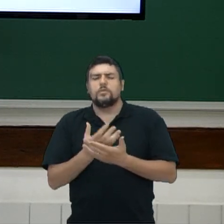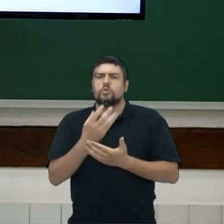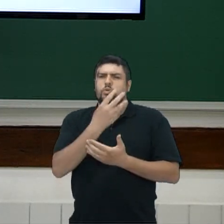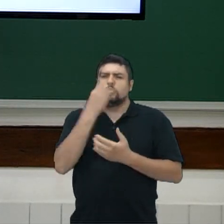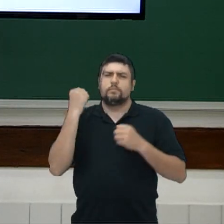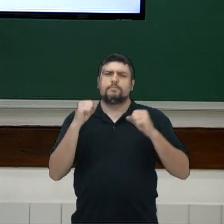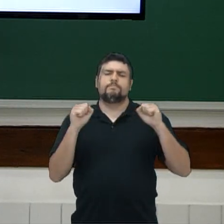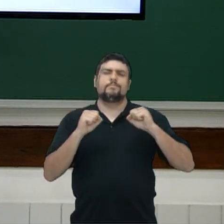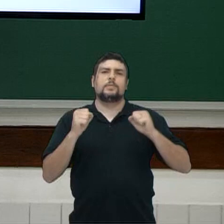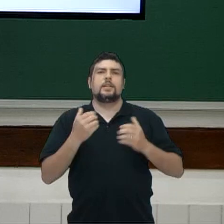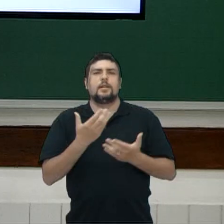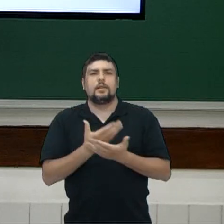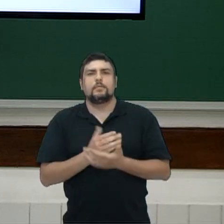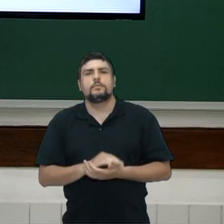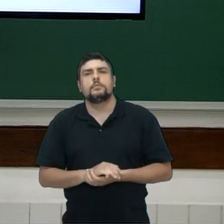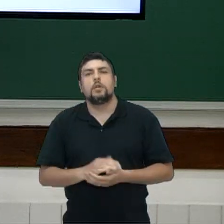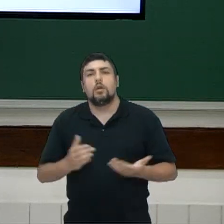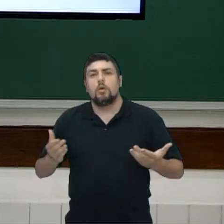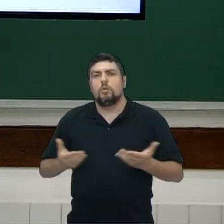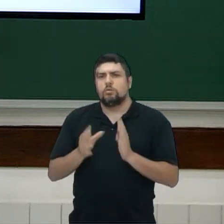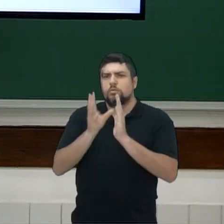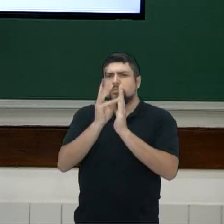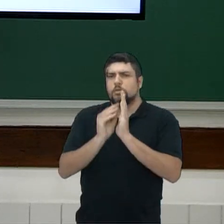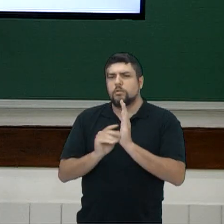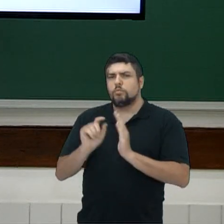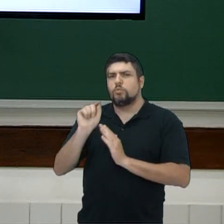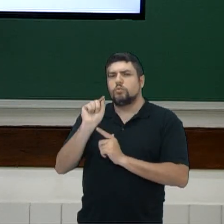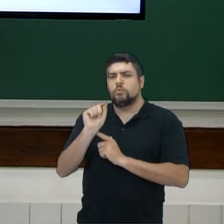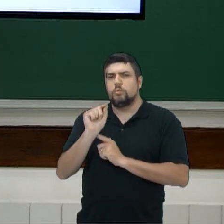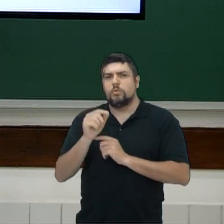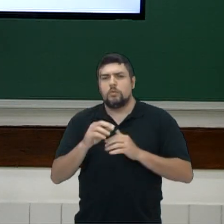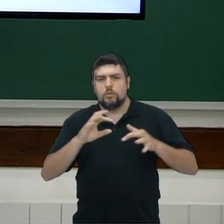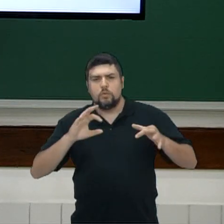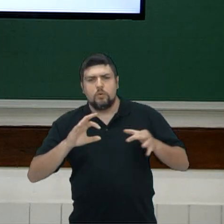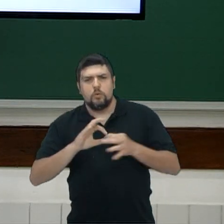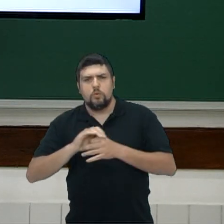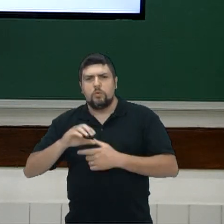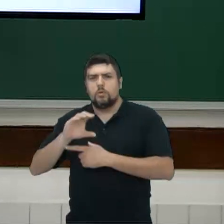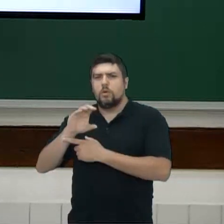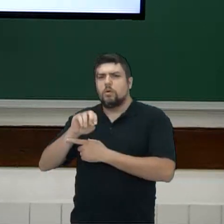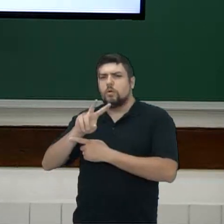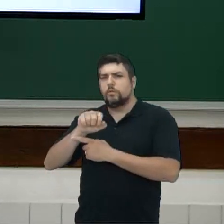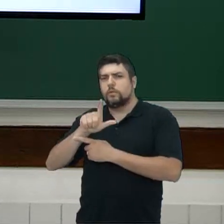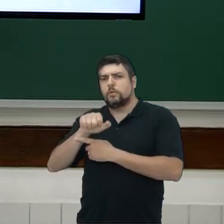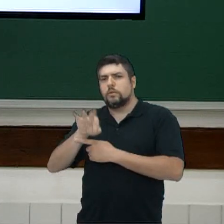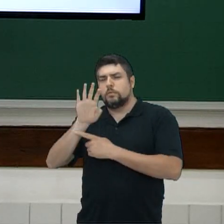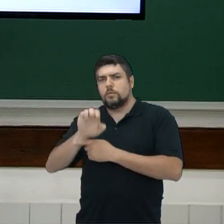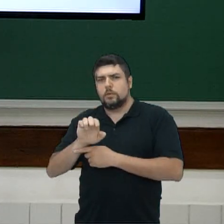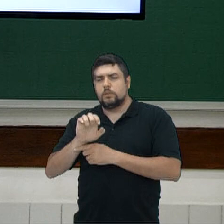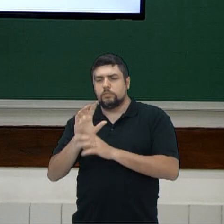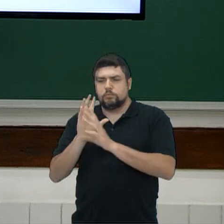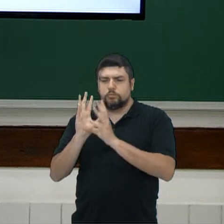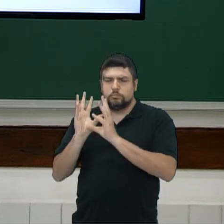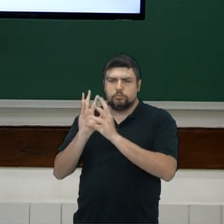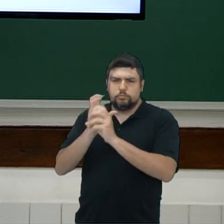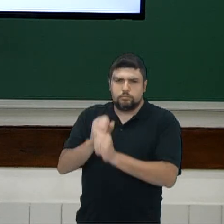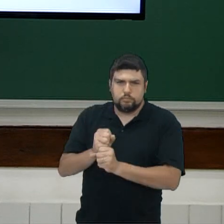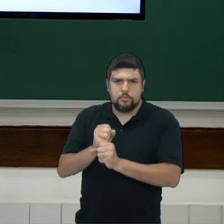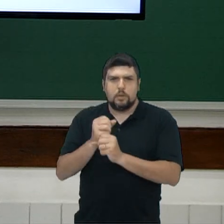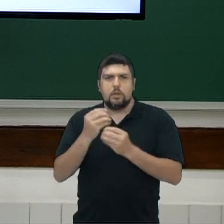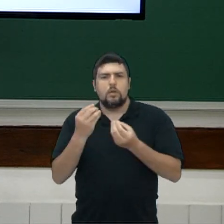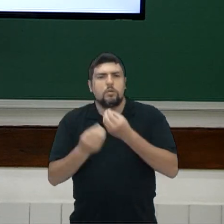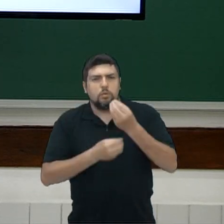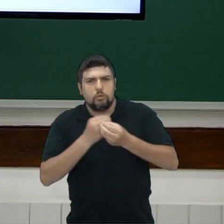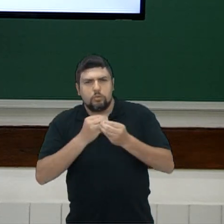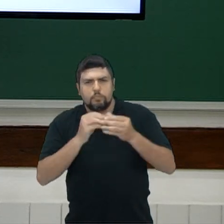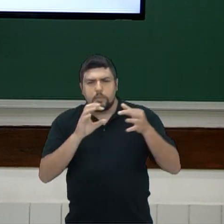adorei! Lembrem que hoje nós vimos ligações covalentes, fizemos aquela retomada, aquela relembrada de como